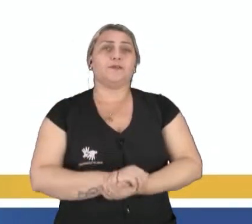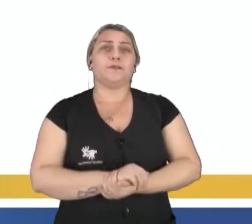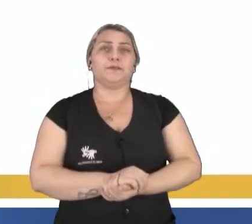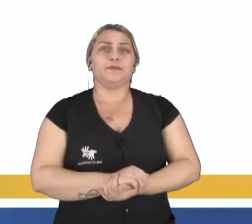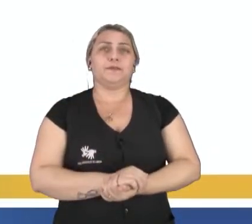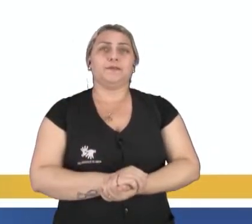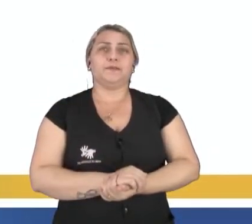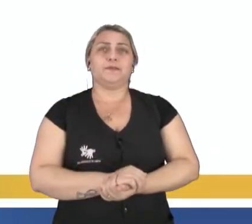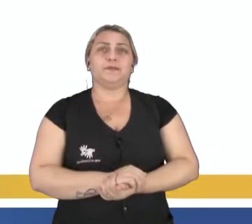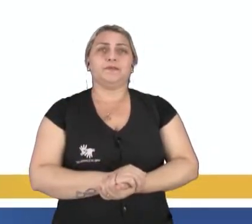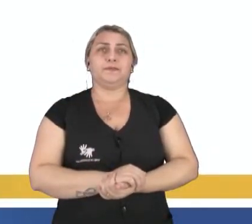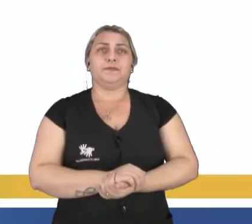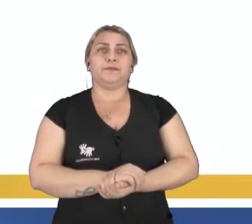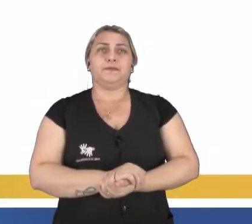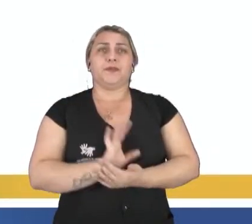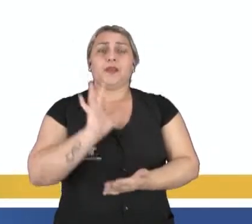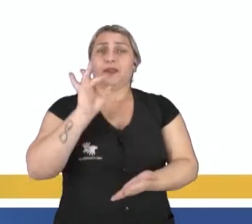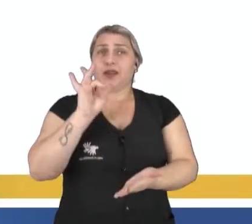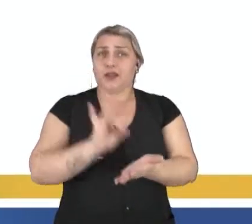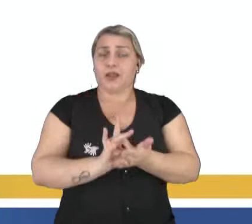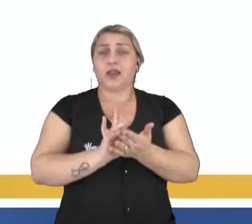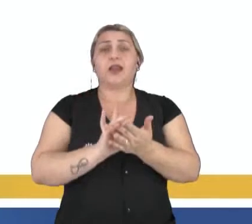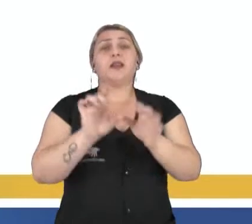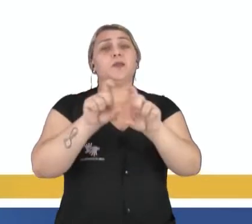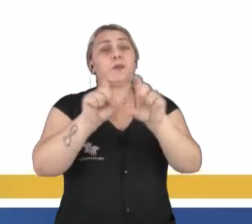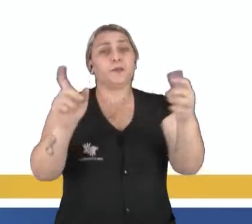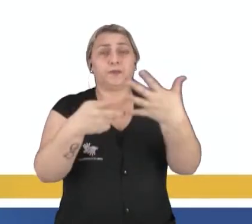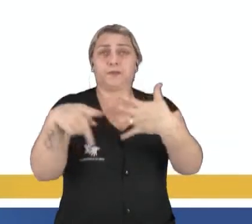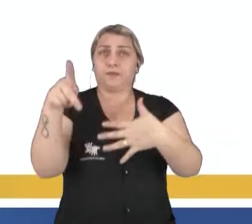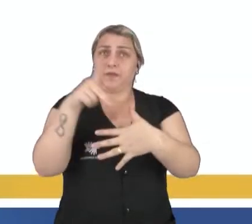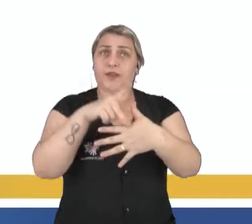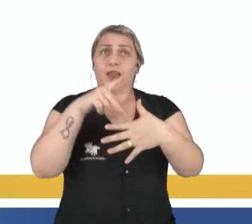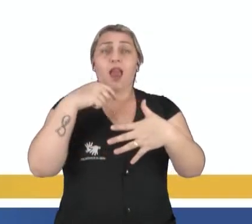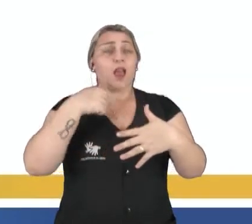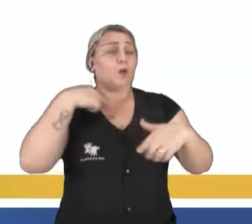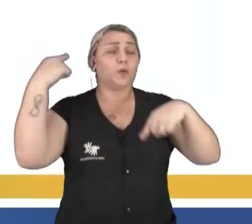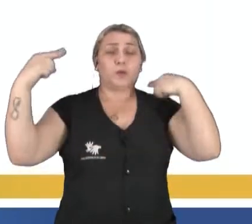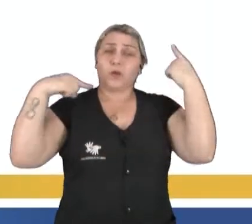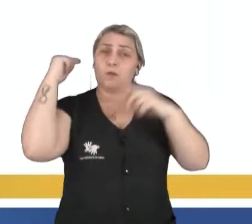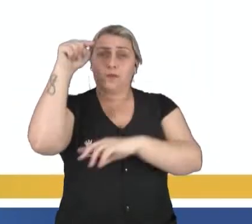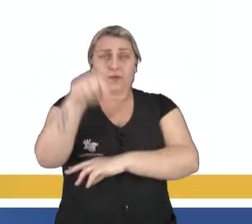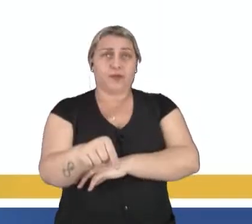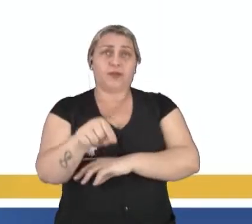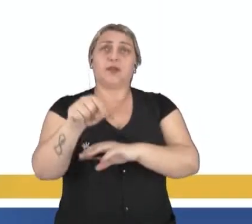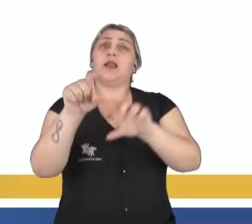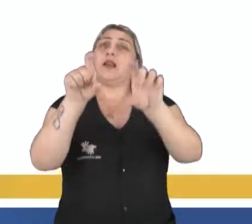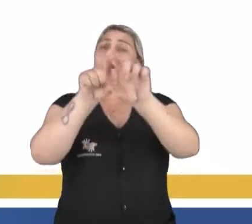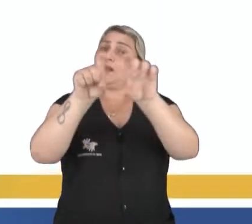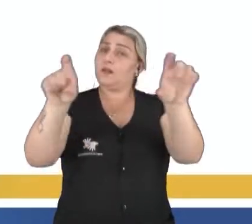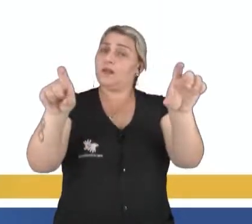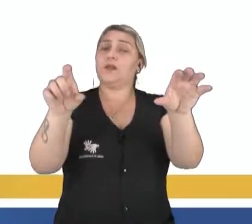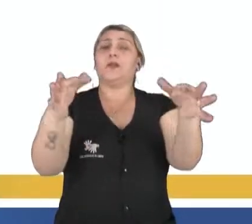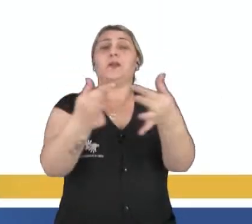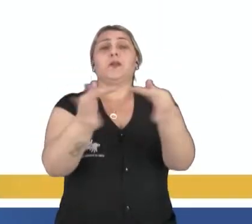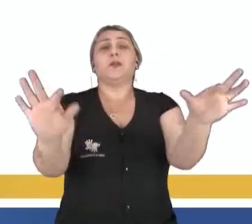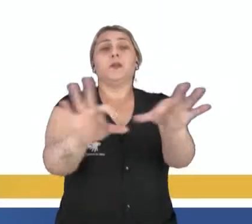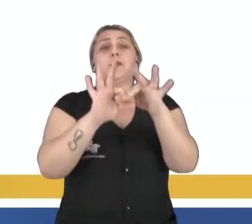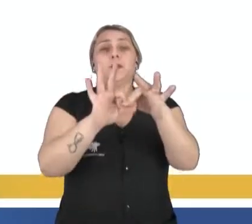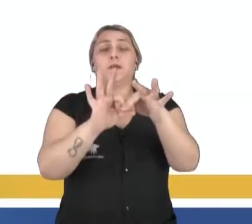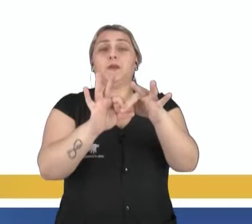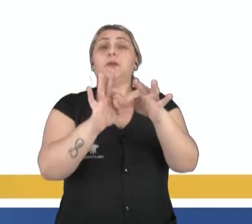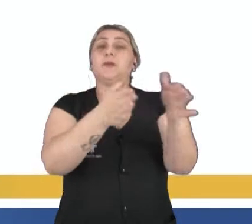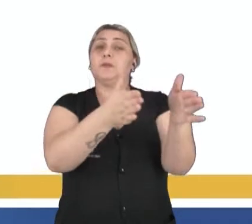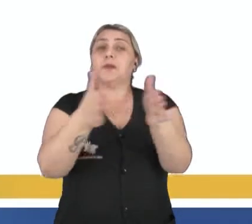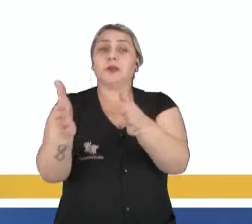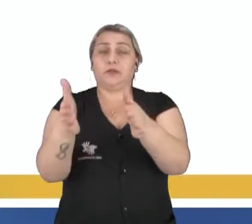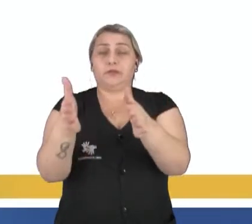você. A verdade é a oração principal e que eu sou louco por você é a oração subordinada aí desse